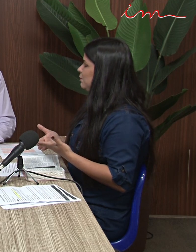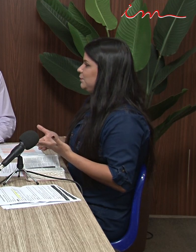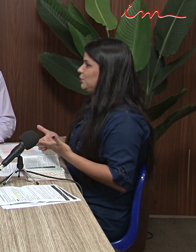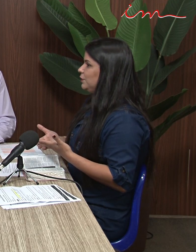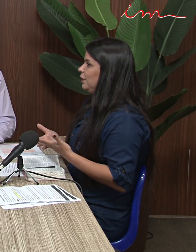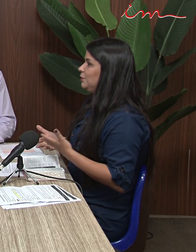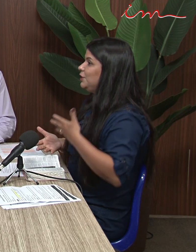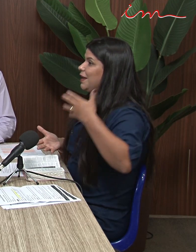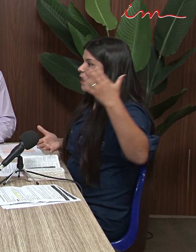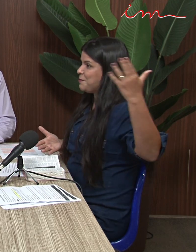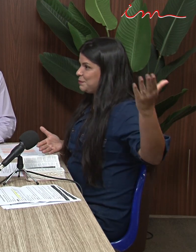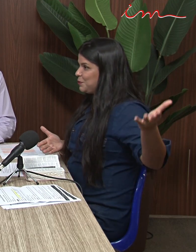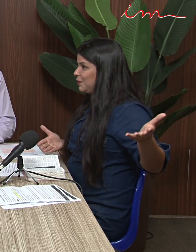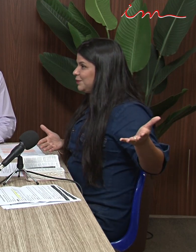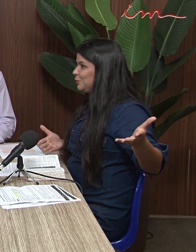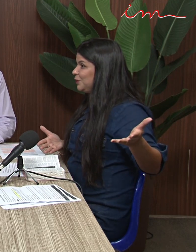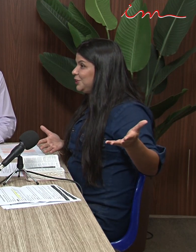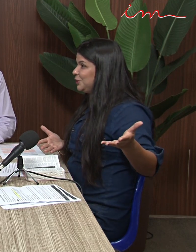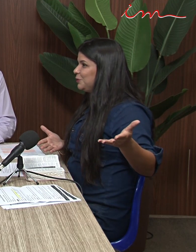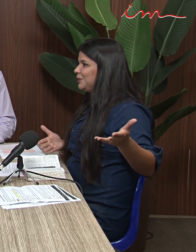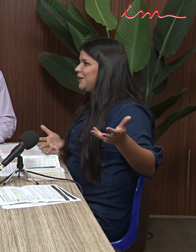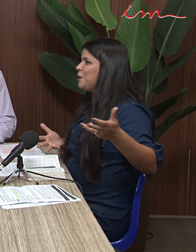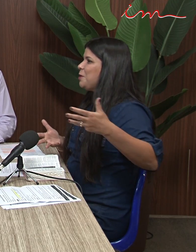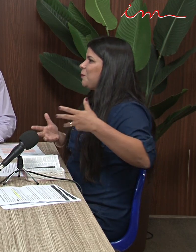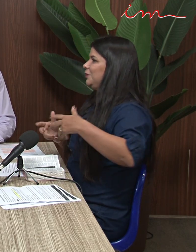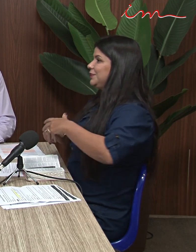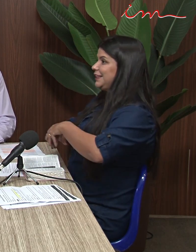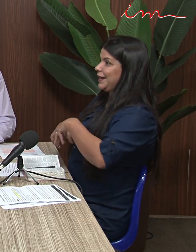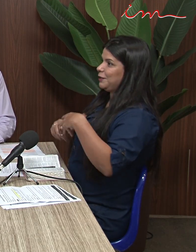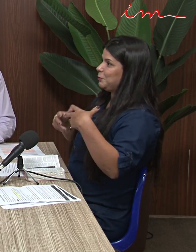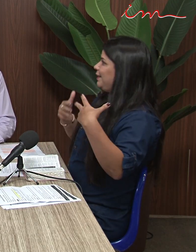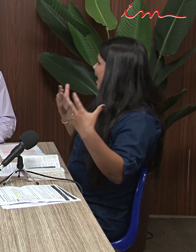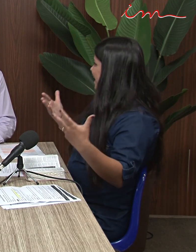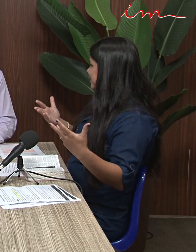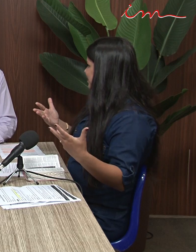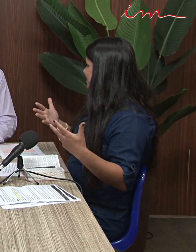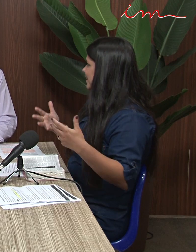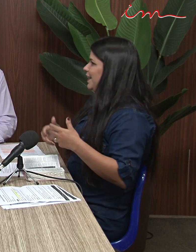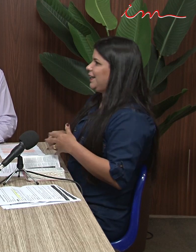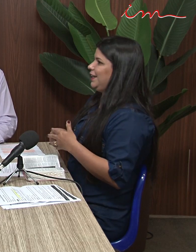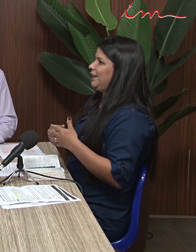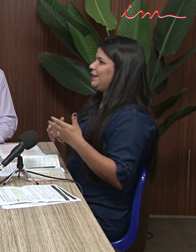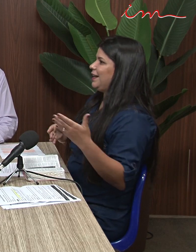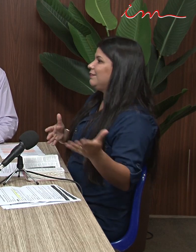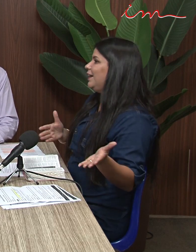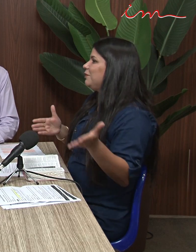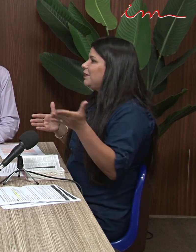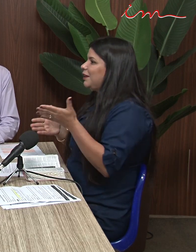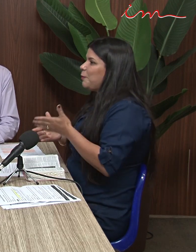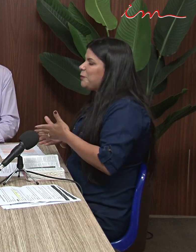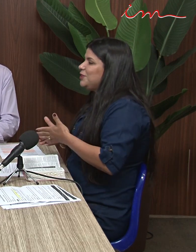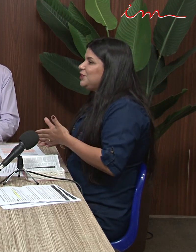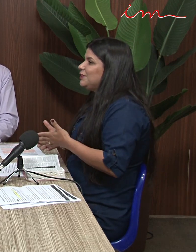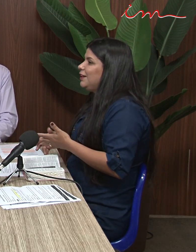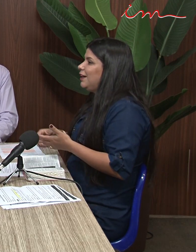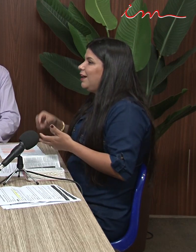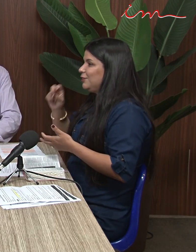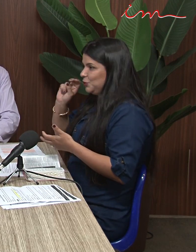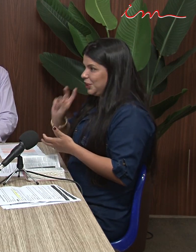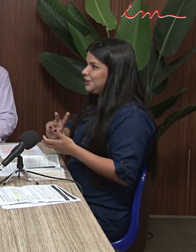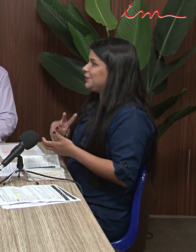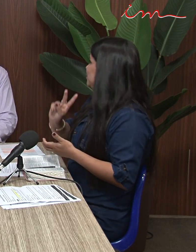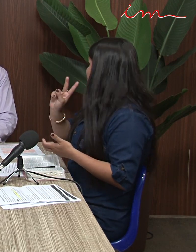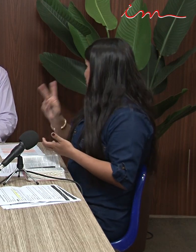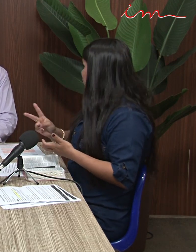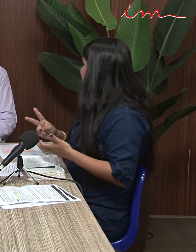como estávamos estudando, é a mesma situação do Egito, né? Sim. Quando saíram milhares e entraram na Terra Prometida